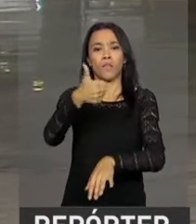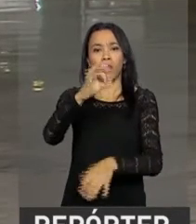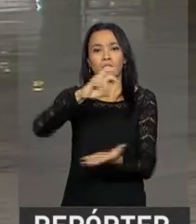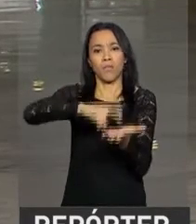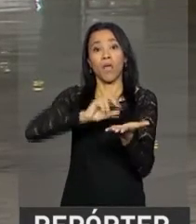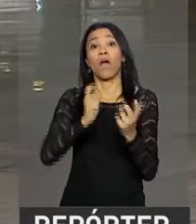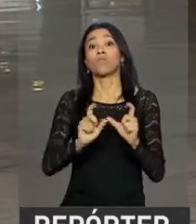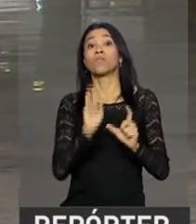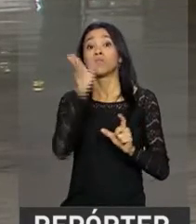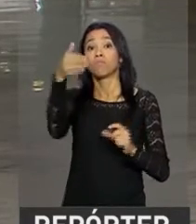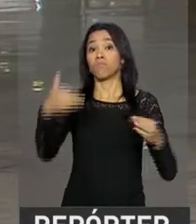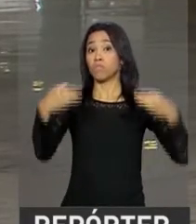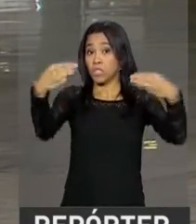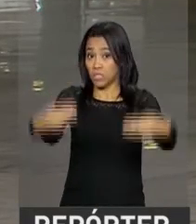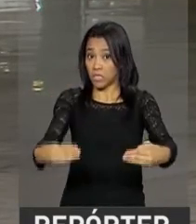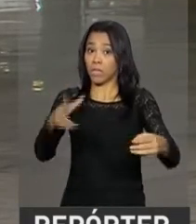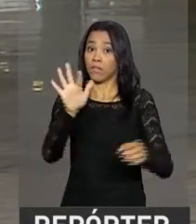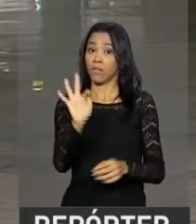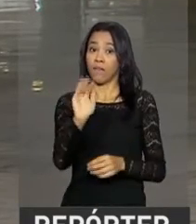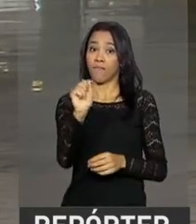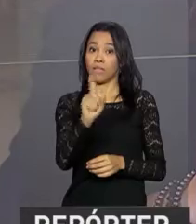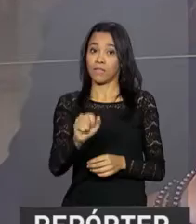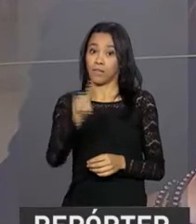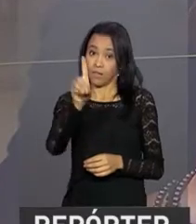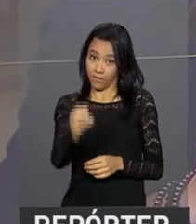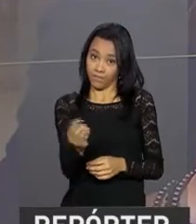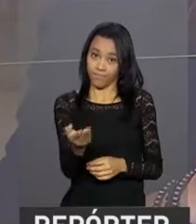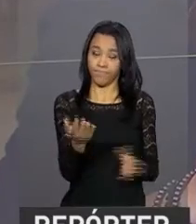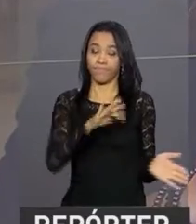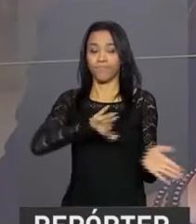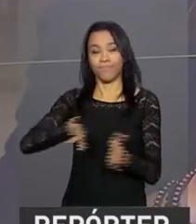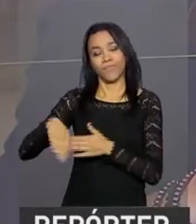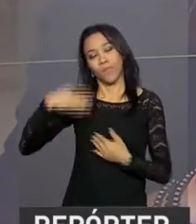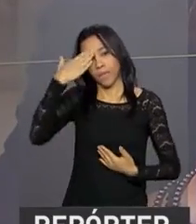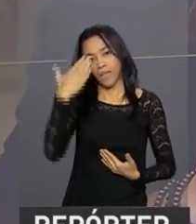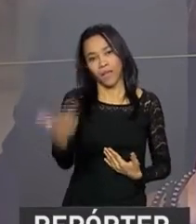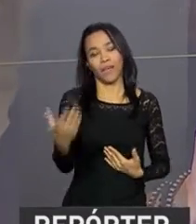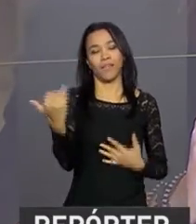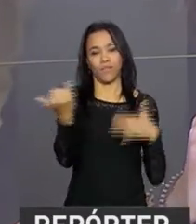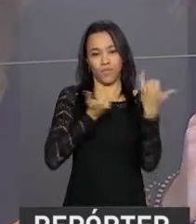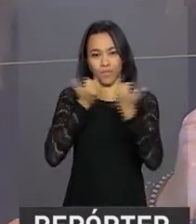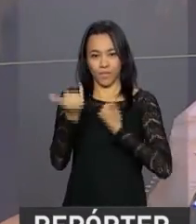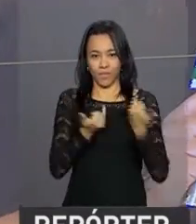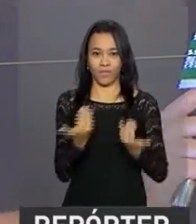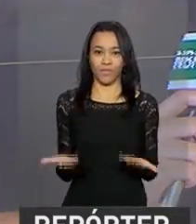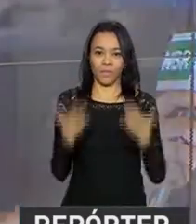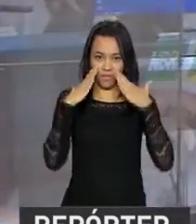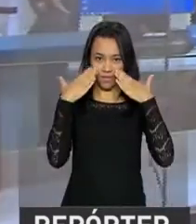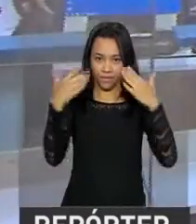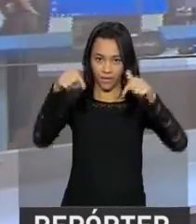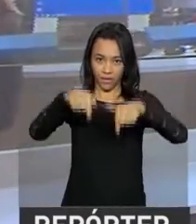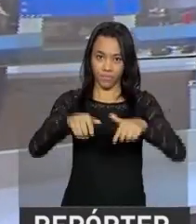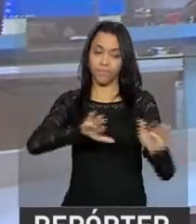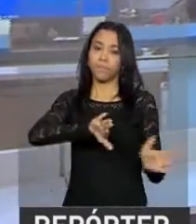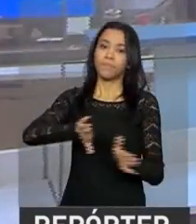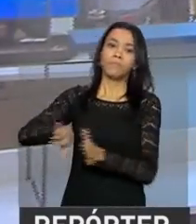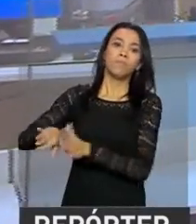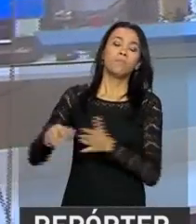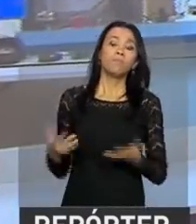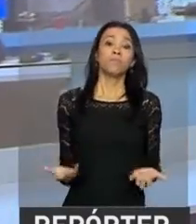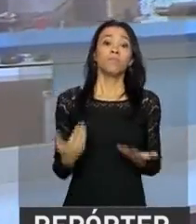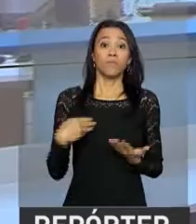no ministério da fazenda é com você roberto muito obrigado a isso há dias pelas informações ao vivo aqui na nbr